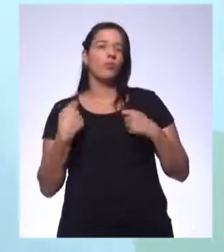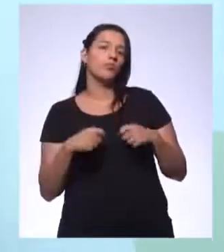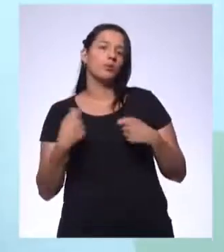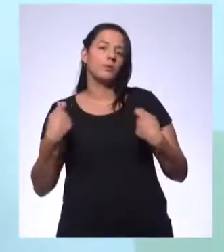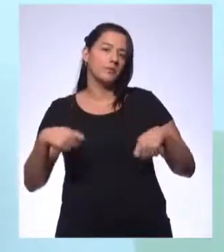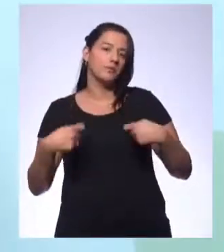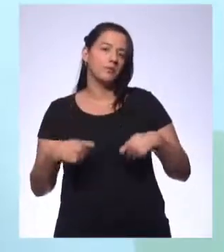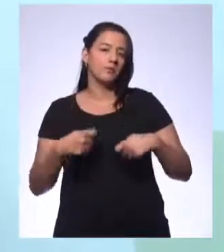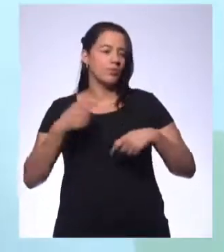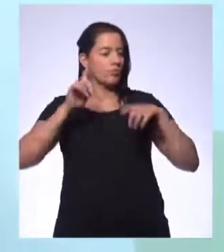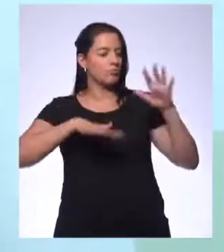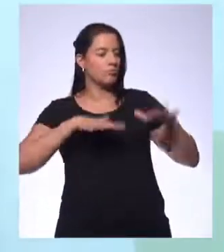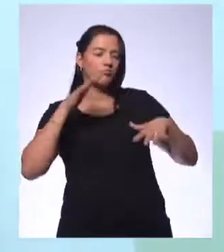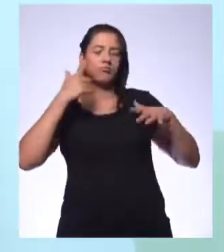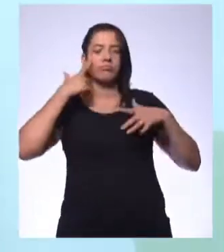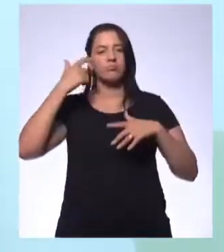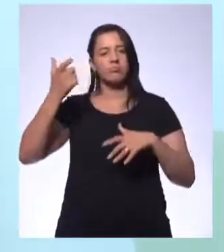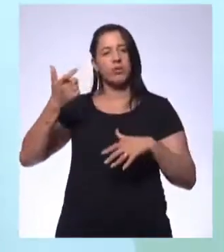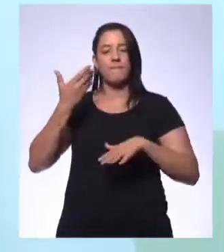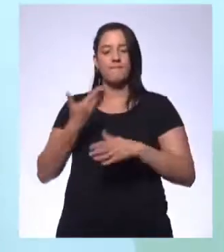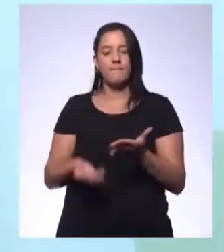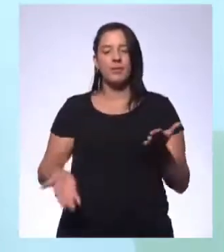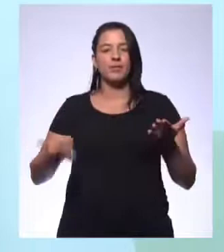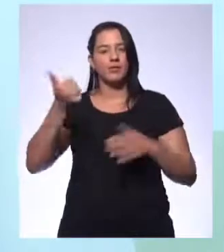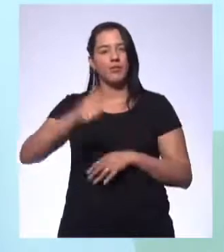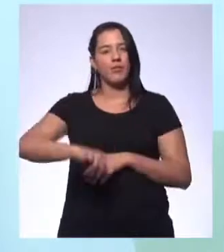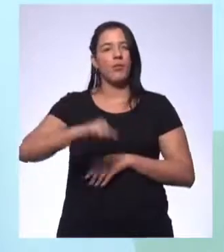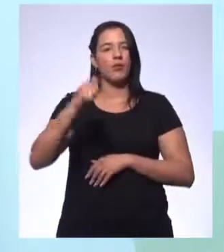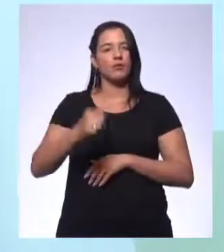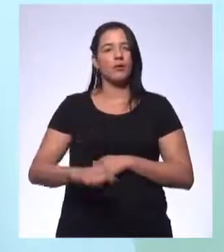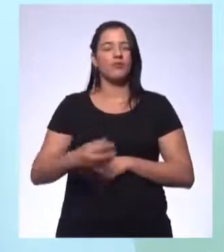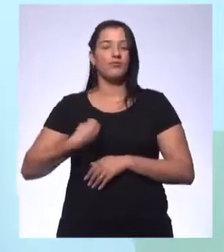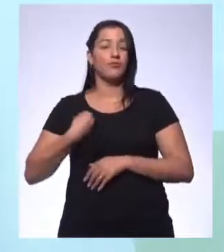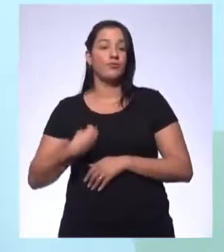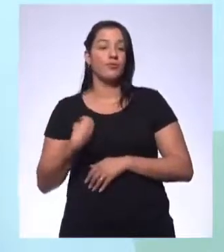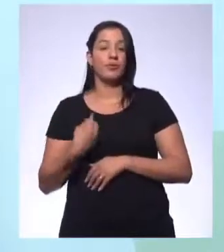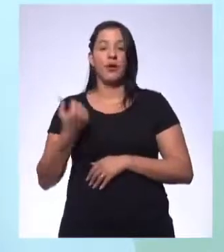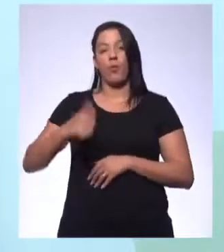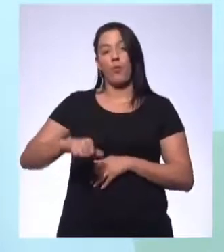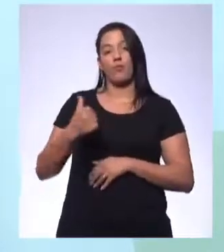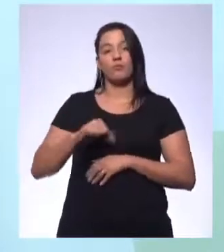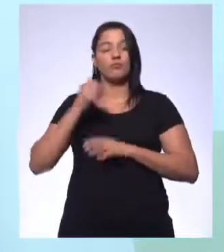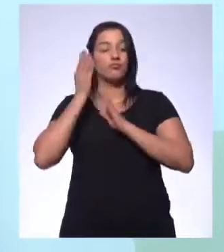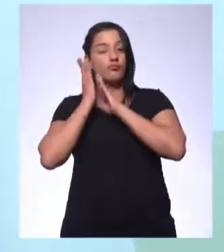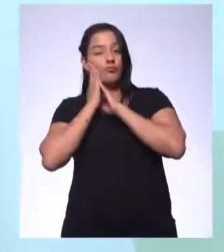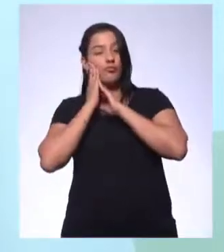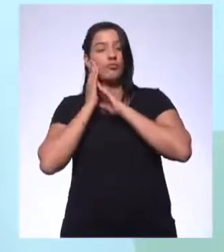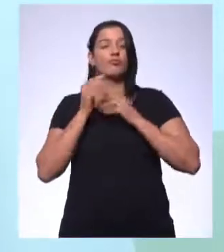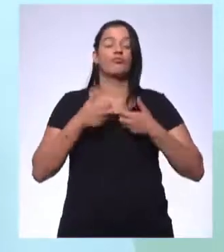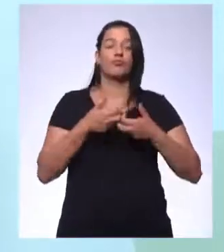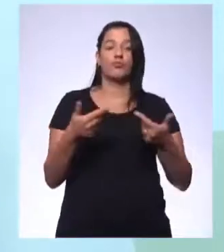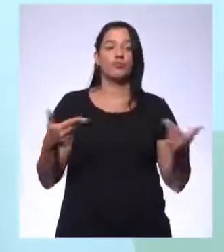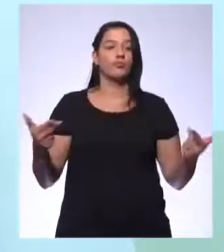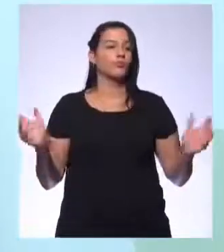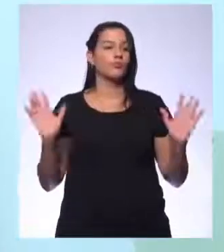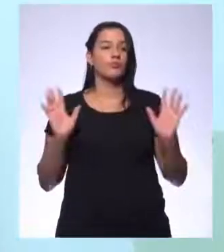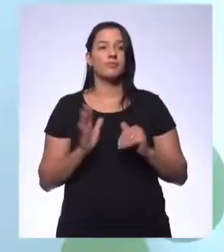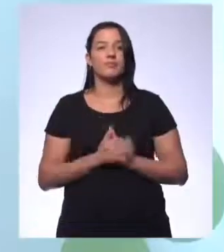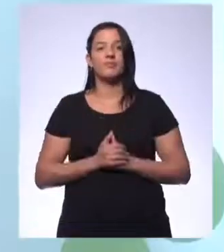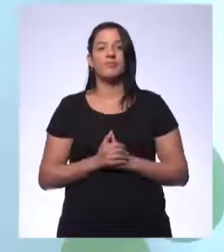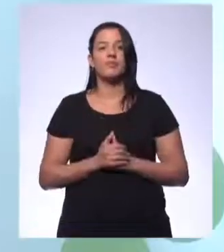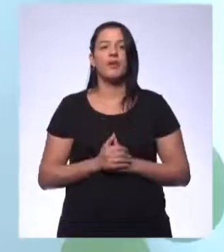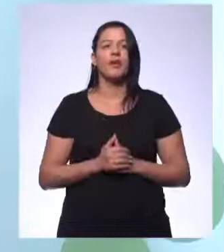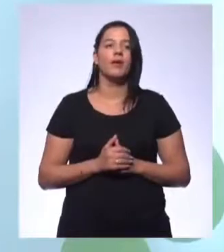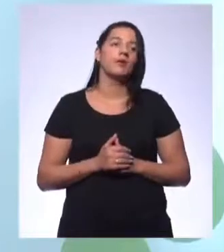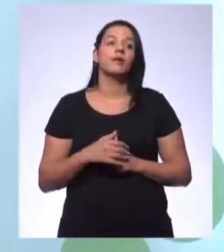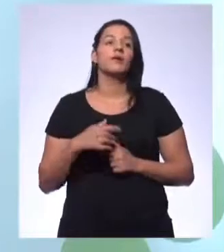se deixando levar e perde qualidade. Qualidade de vida, qualidade de sono, a capacidade de apreciar. Desculpe, então também, tudo isso... Tem um